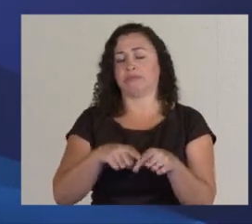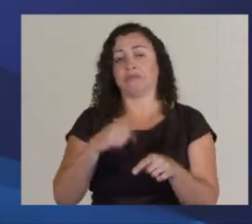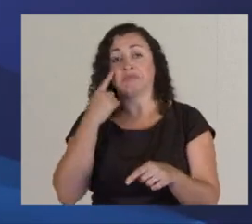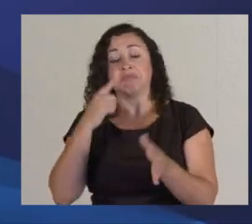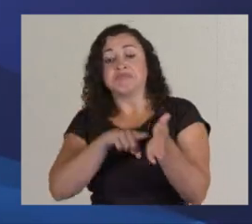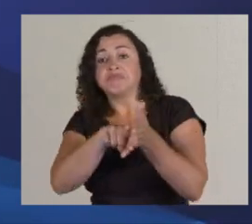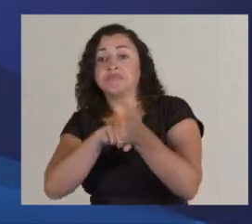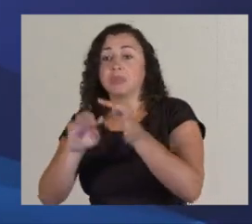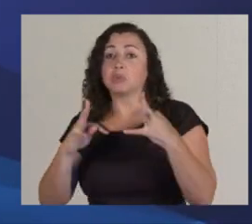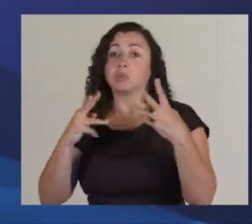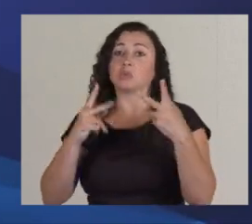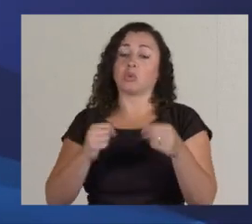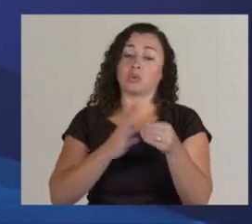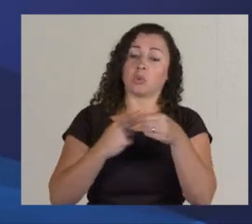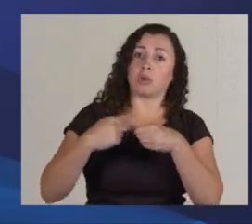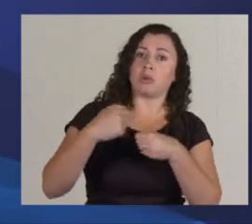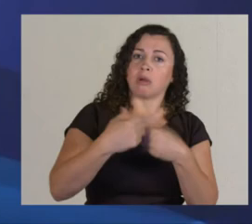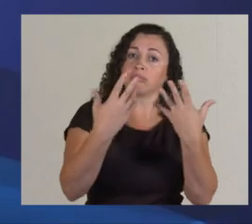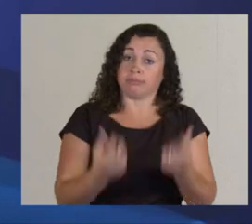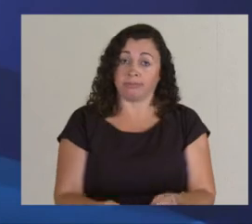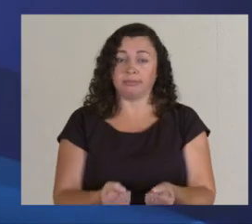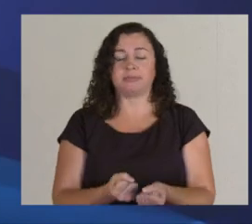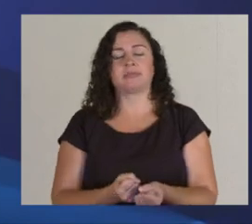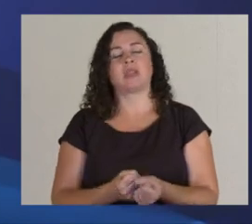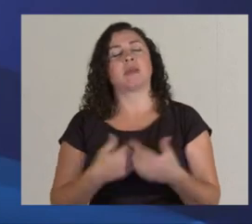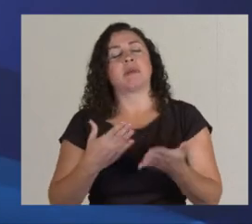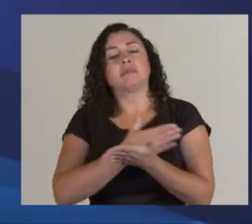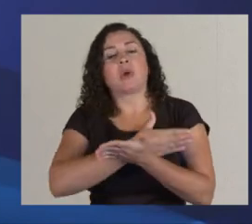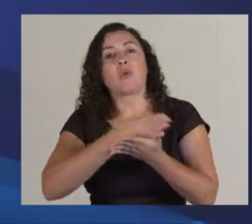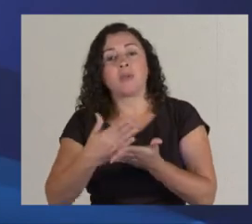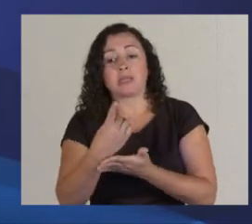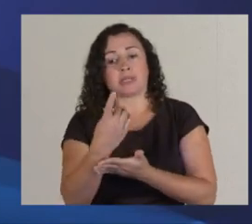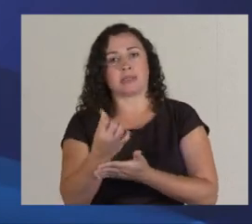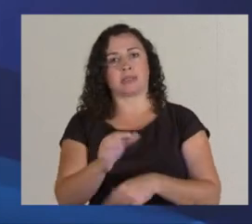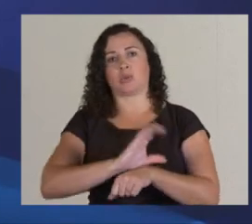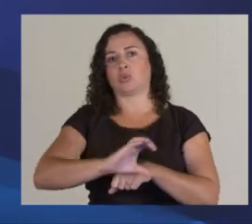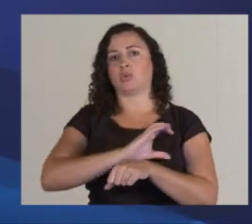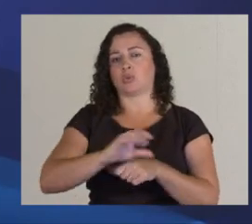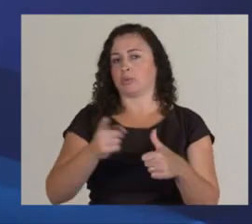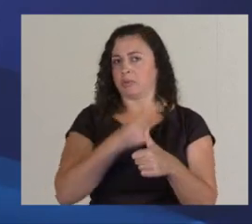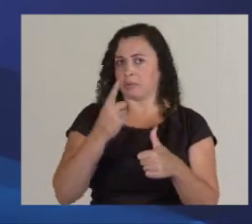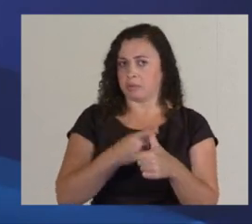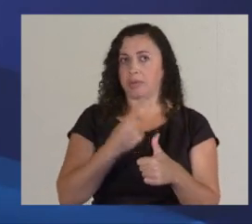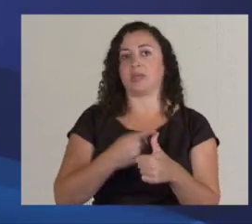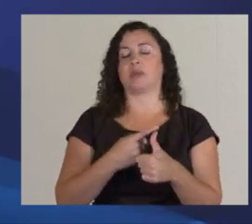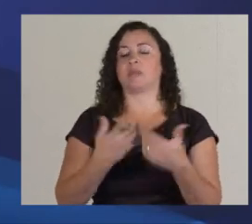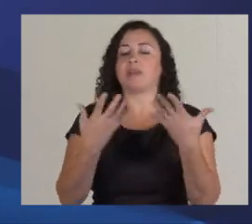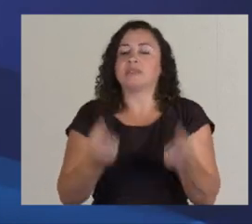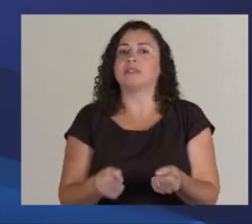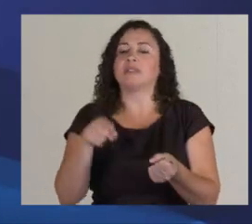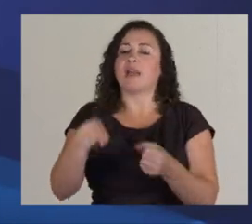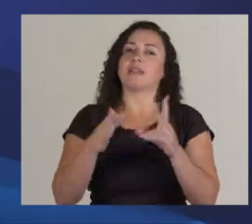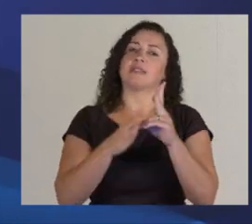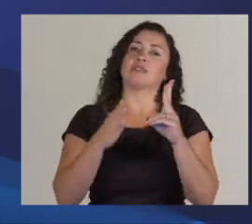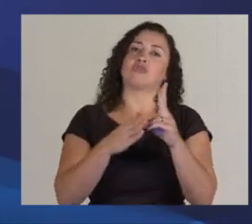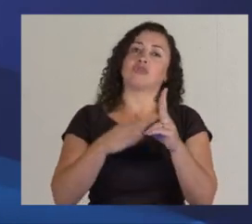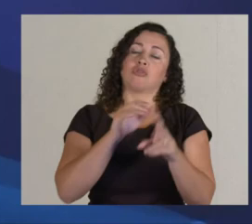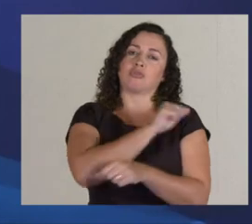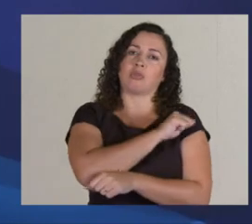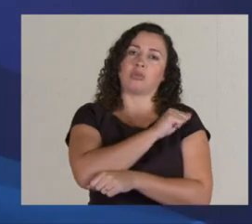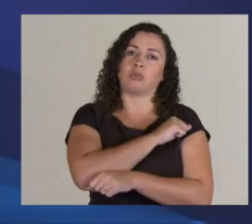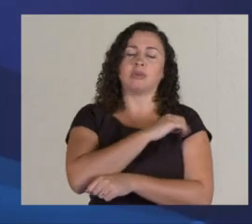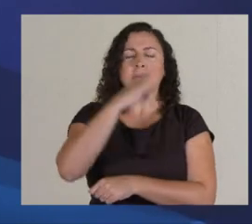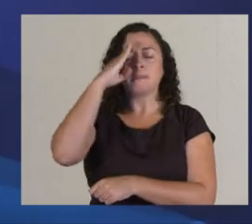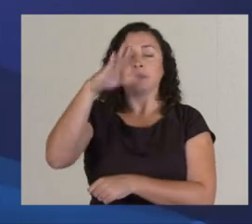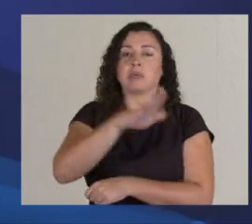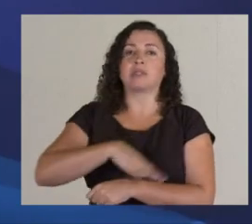consultadas todas as unidades, mas que esses sejam os pioneiros na recepção desses estudantes,